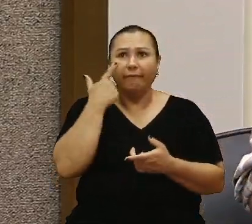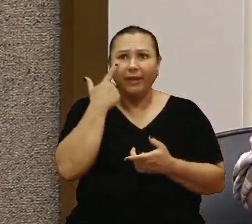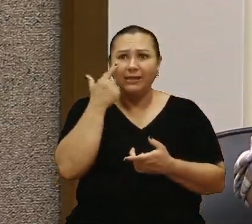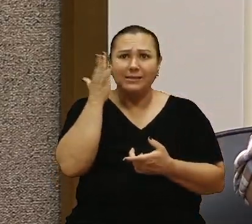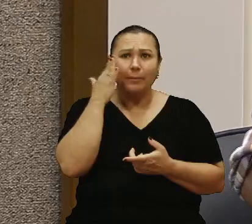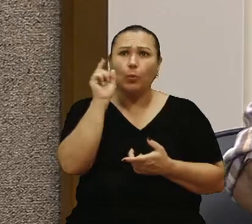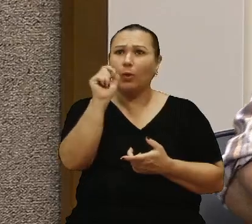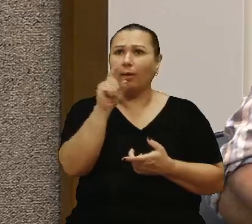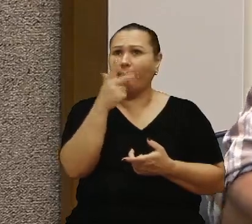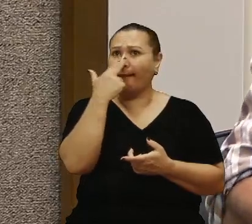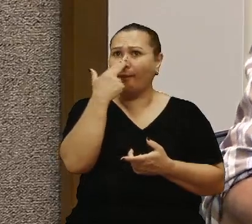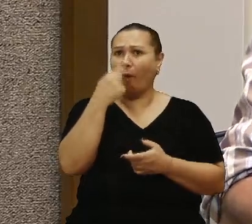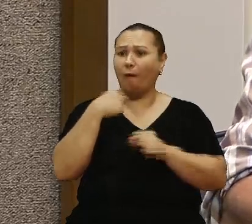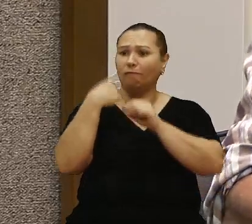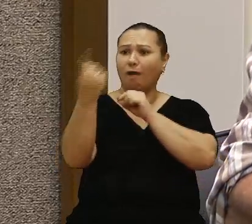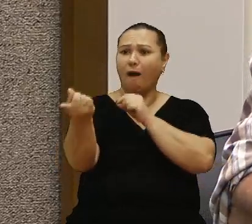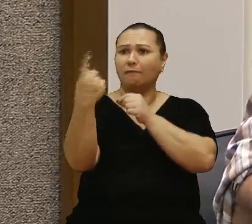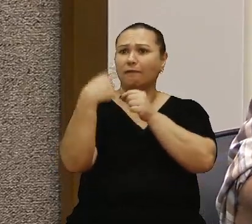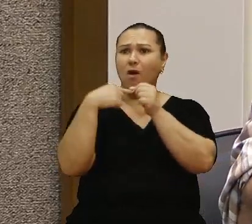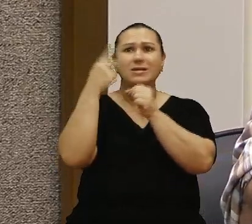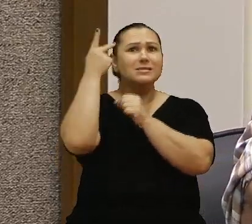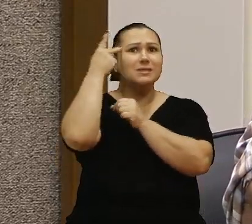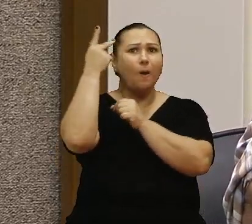sobram uns quilômetros.